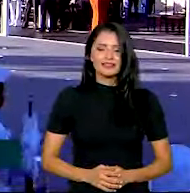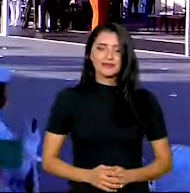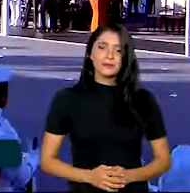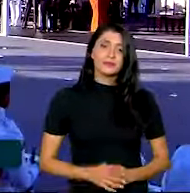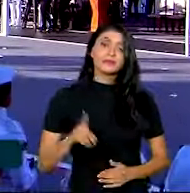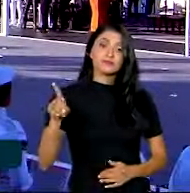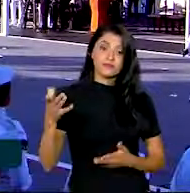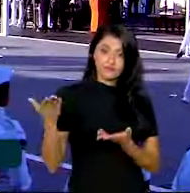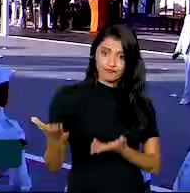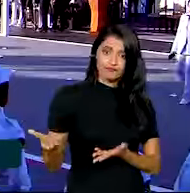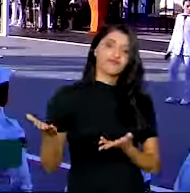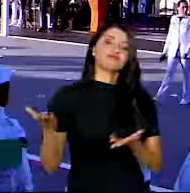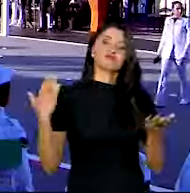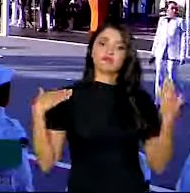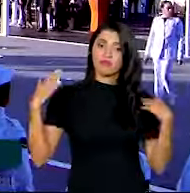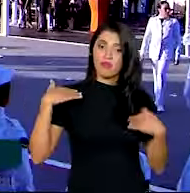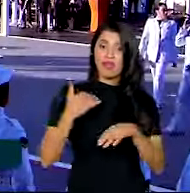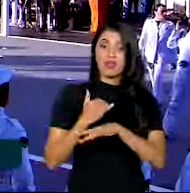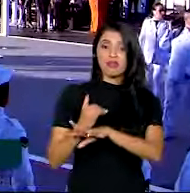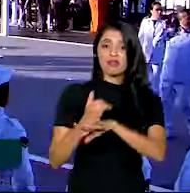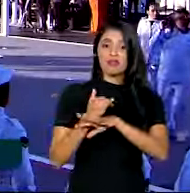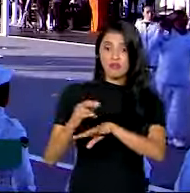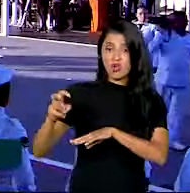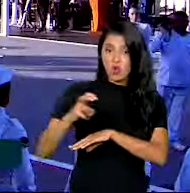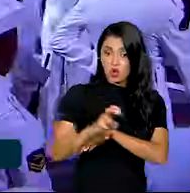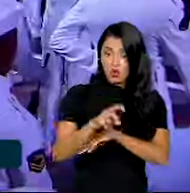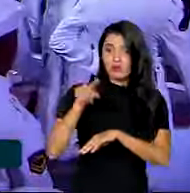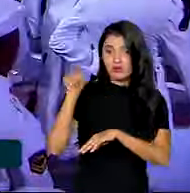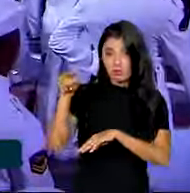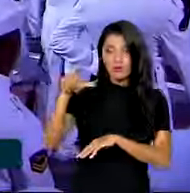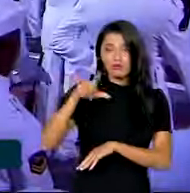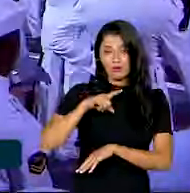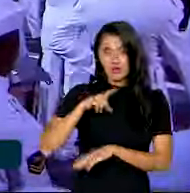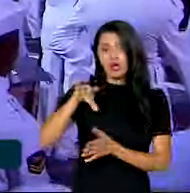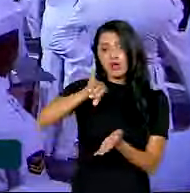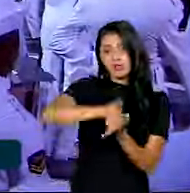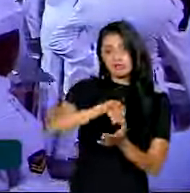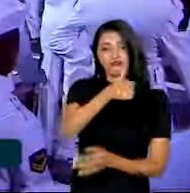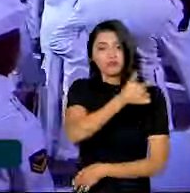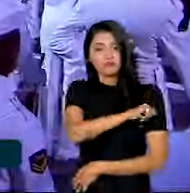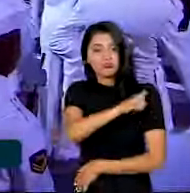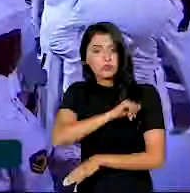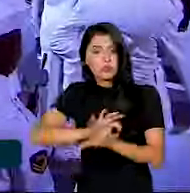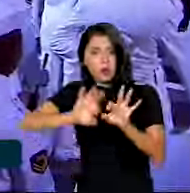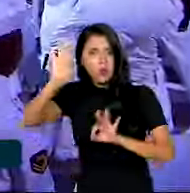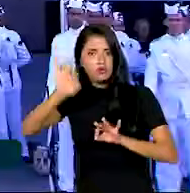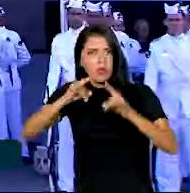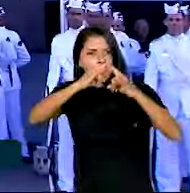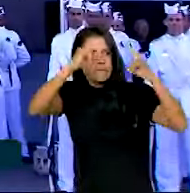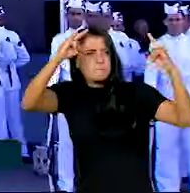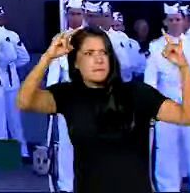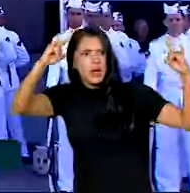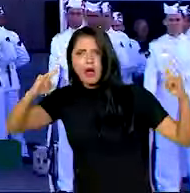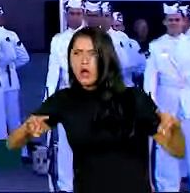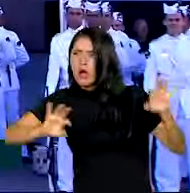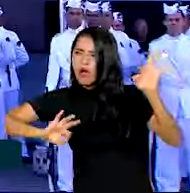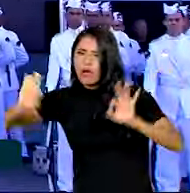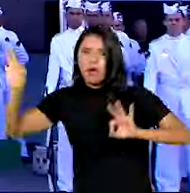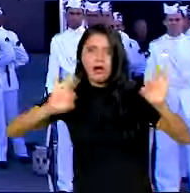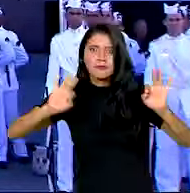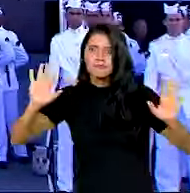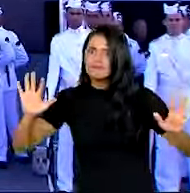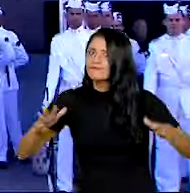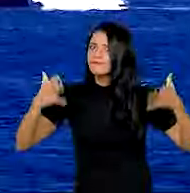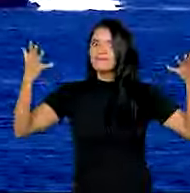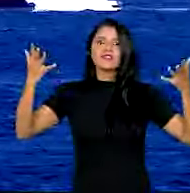Na base naval da Ilha das Cobras, no centro do Rio de Janeiro, foi armada uma grande estrutura para a comemoração do Dia